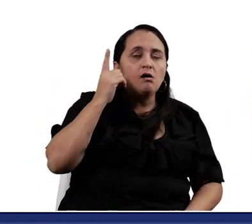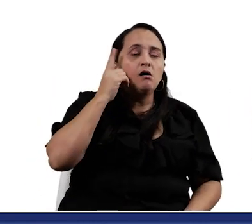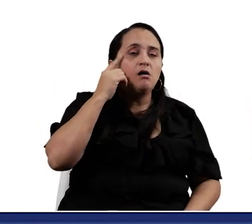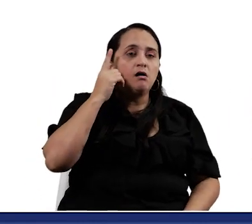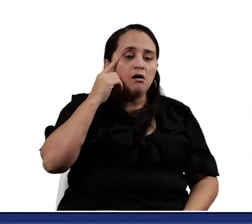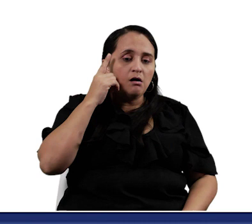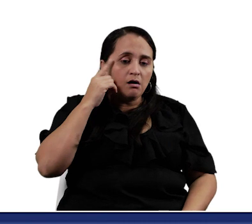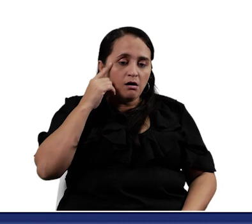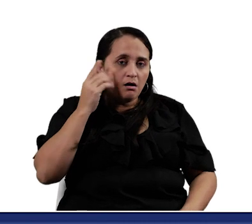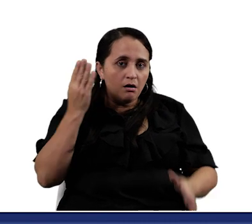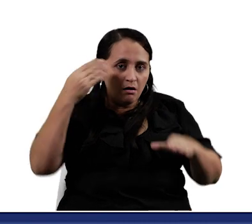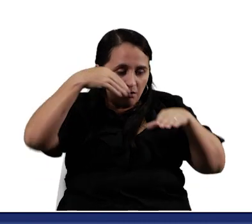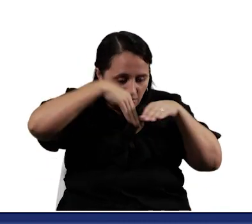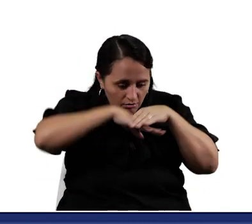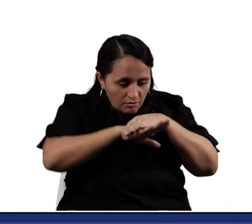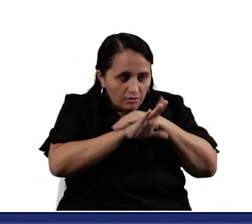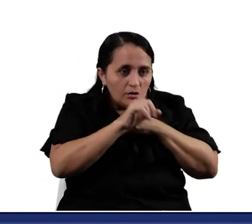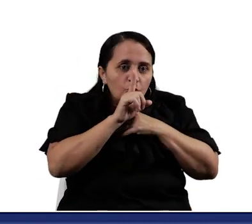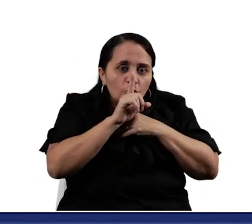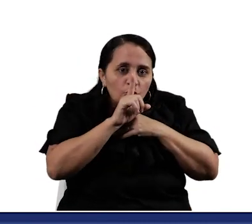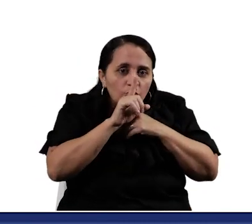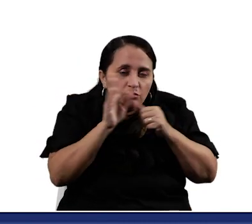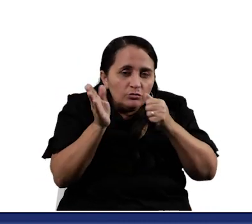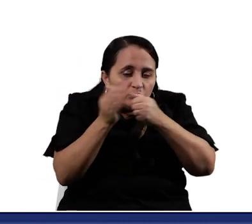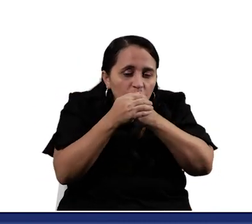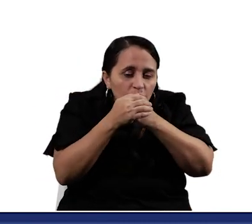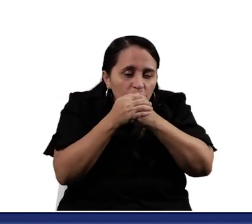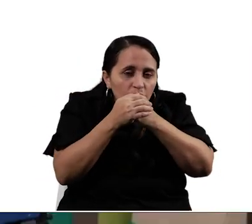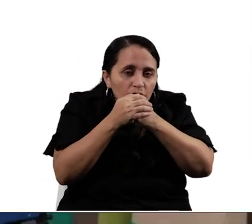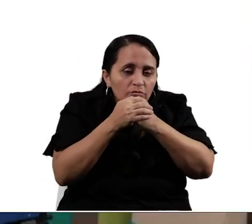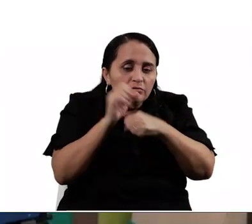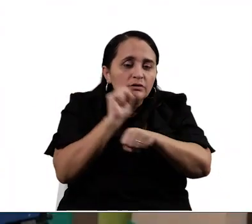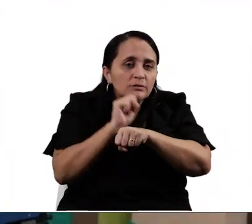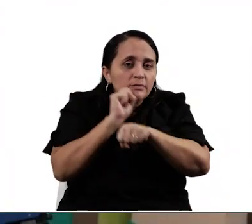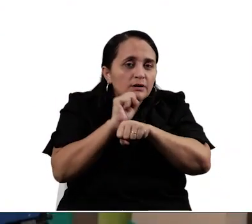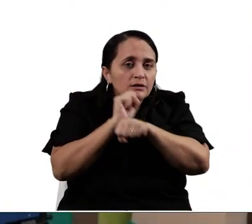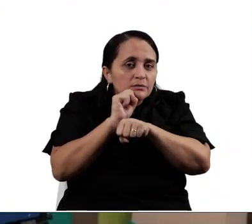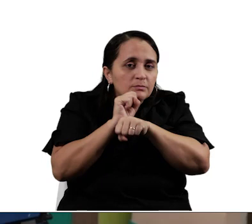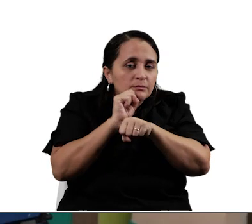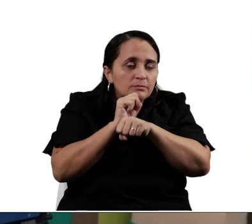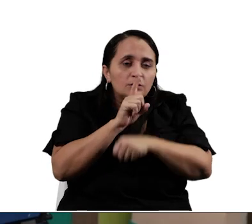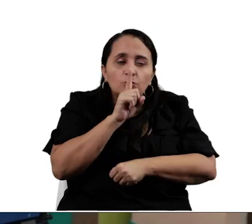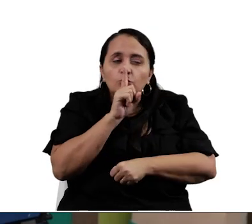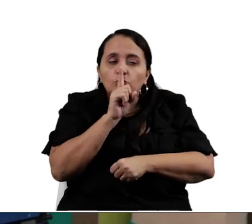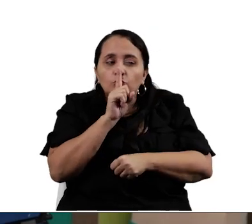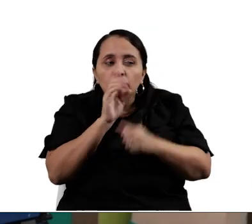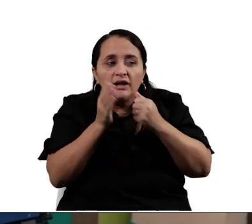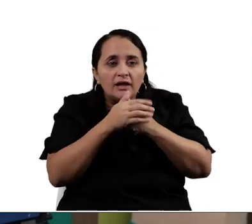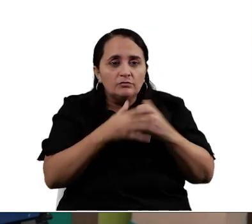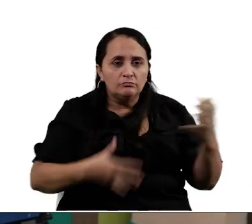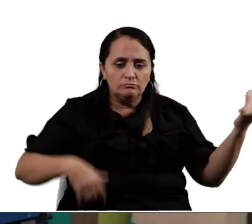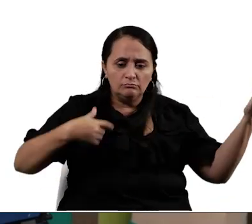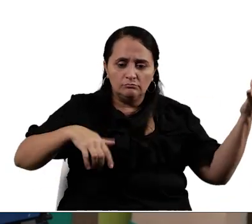festa. E pacientemente aguardou a hora de viajar. Ficou lá bem quietinho dentro